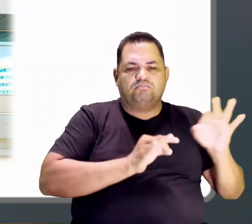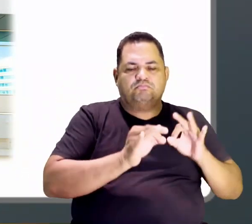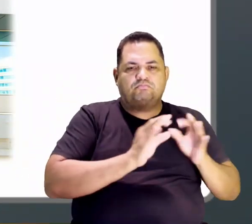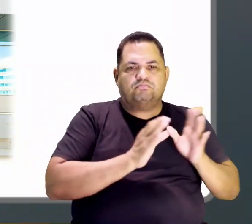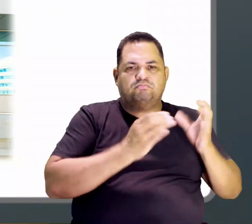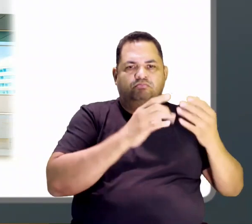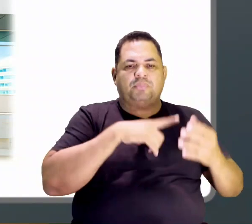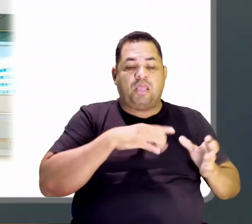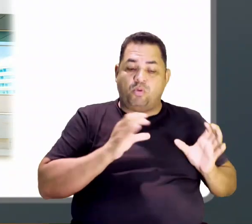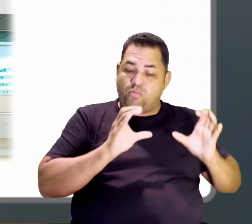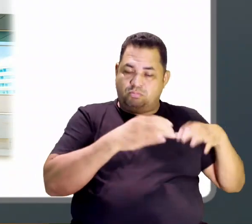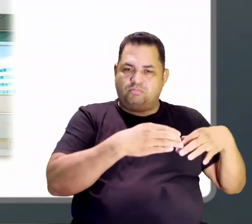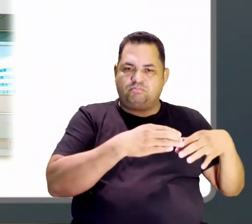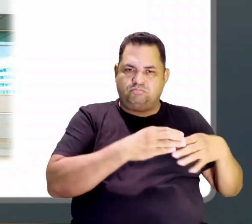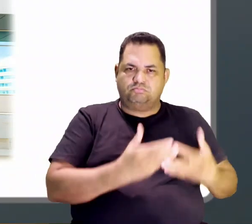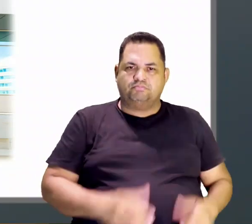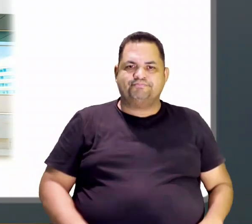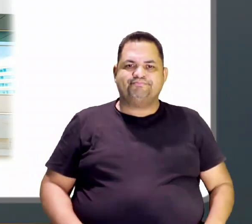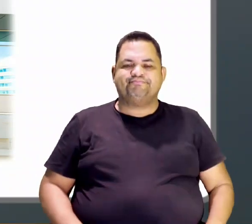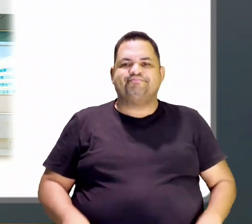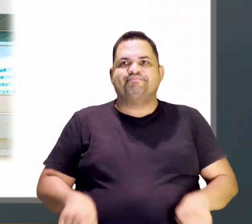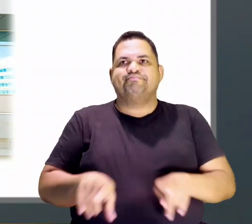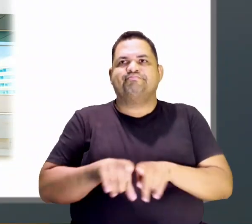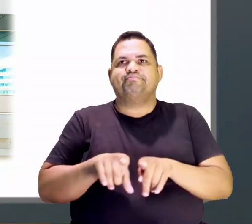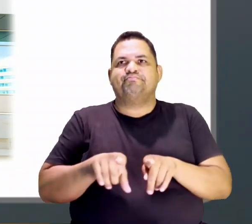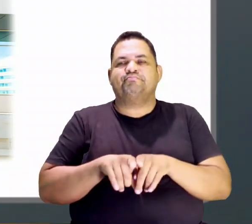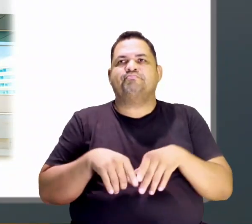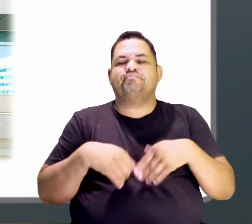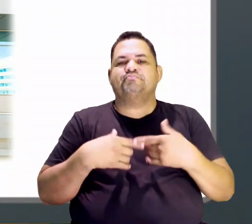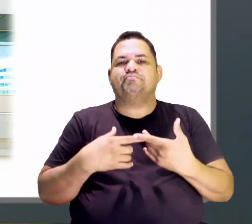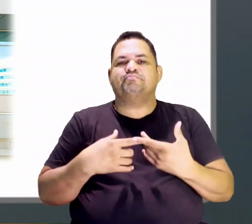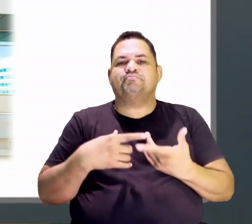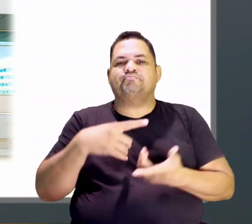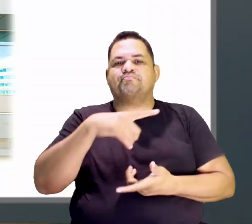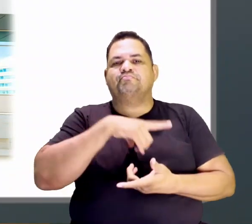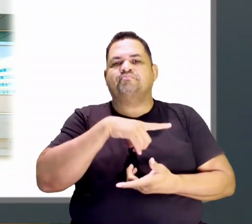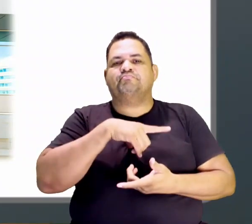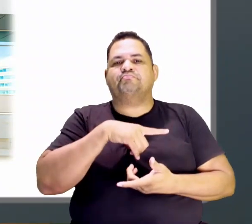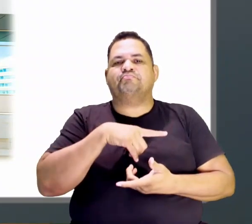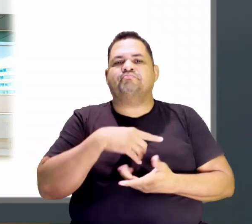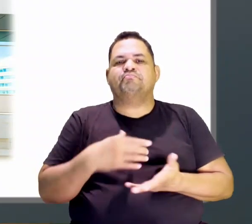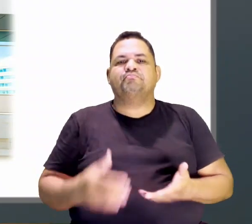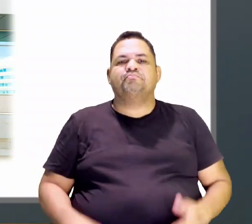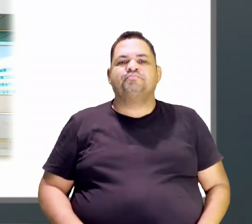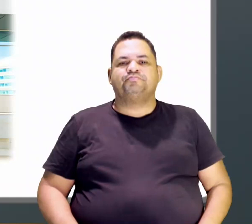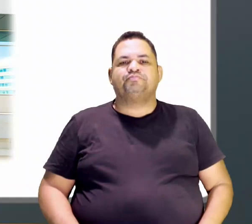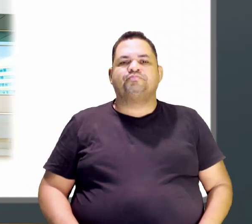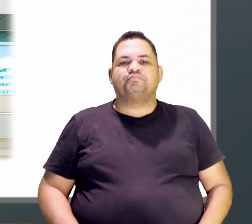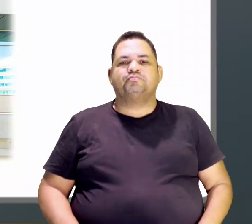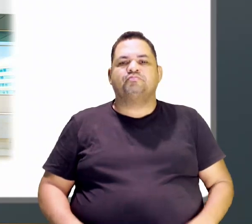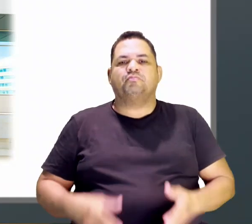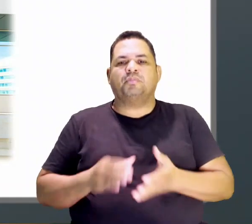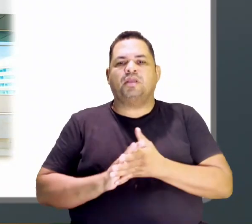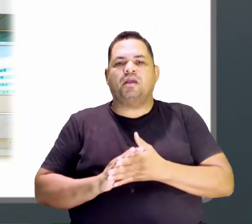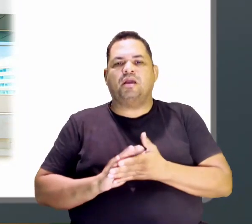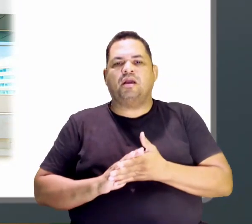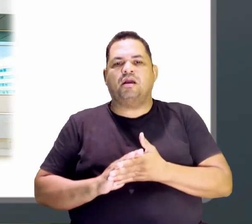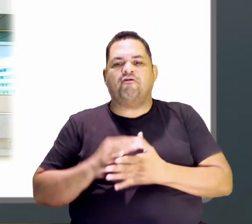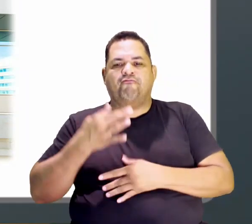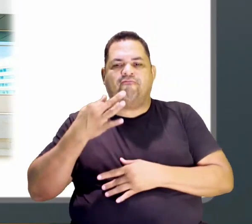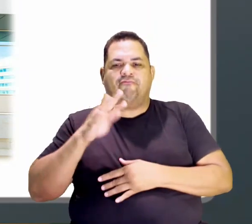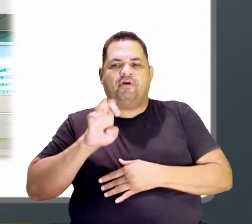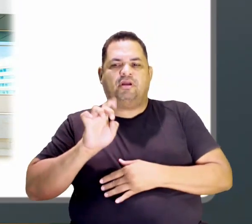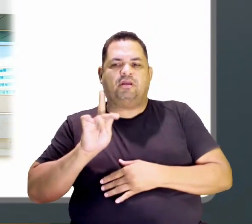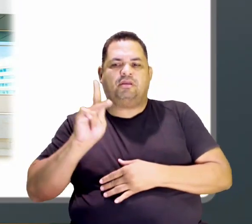tribo. Nós vemos, por exemplo, entre eles os funkeiros, eles têm outro perfil,